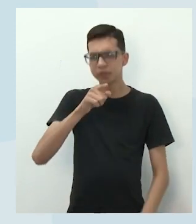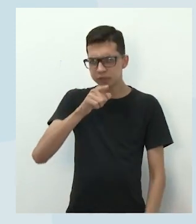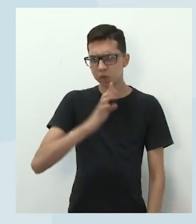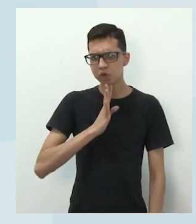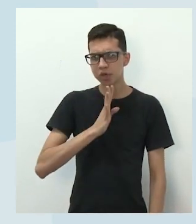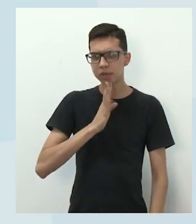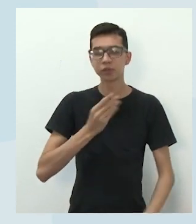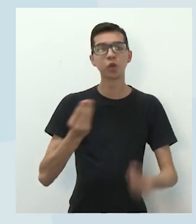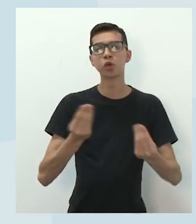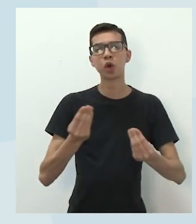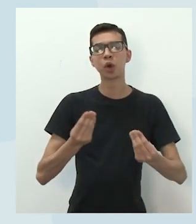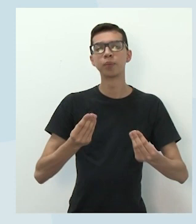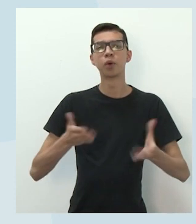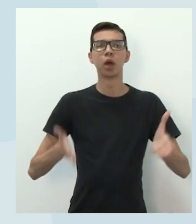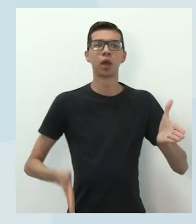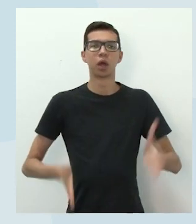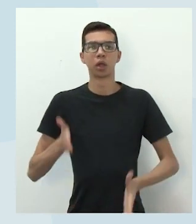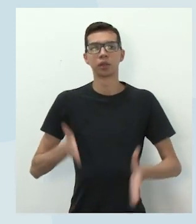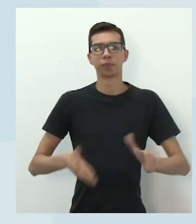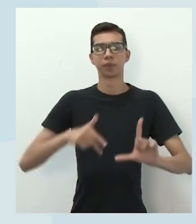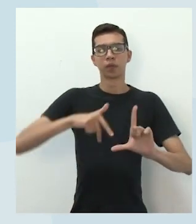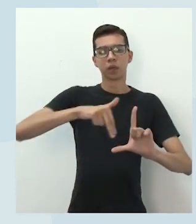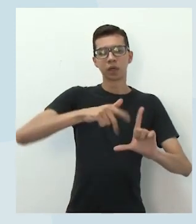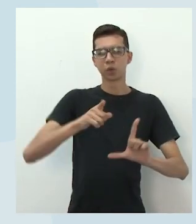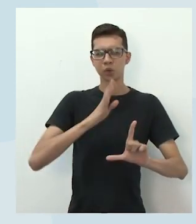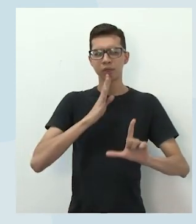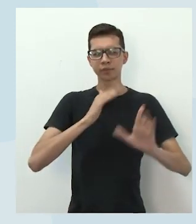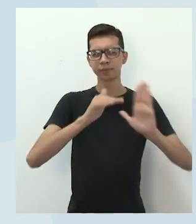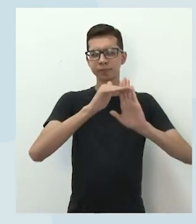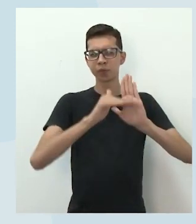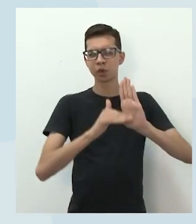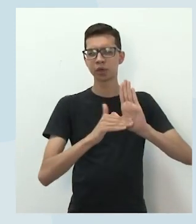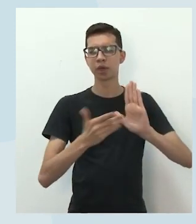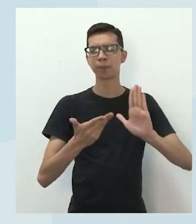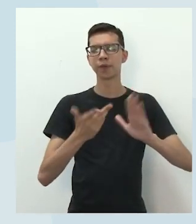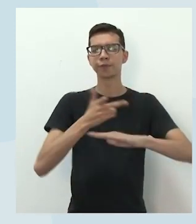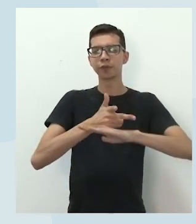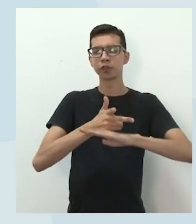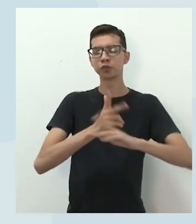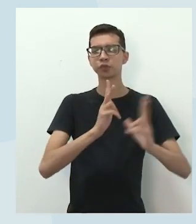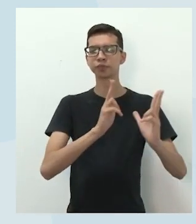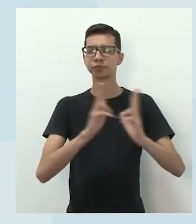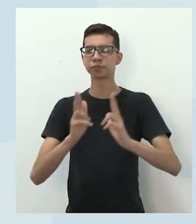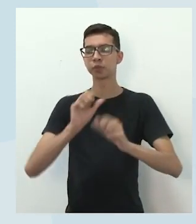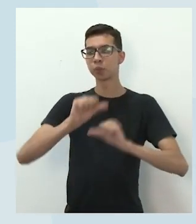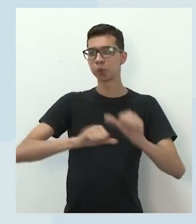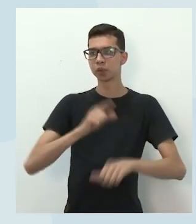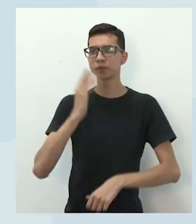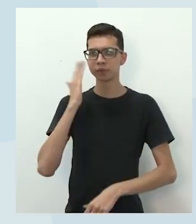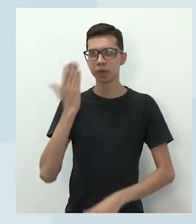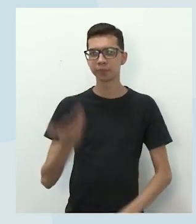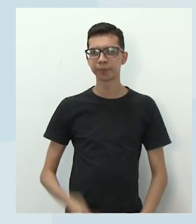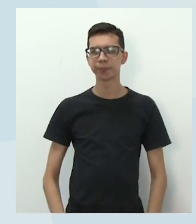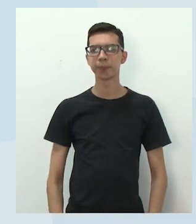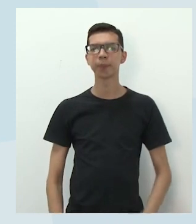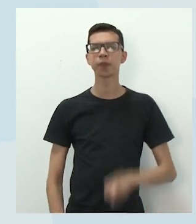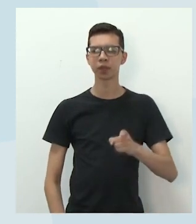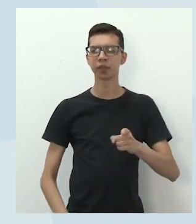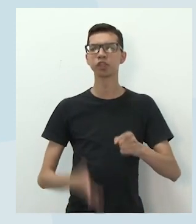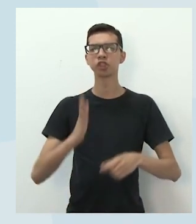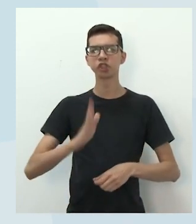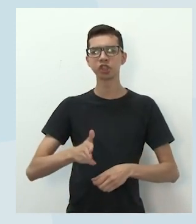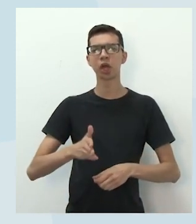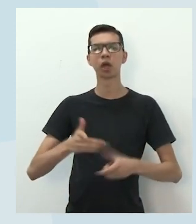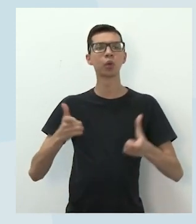algum programa de edição de vídeo? Vocês já produziram alguma animação na escola de vocês ou em outro lugar? Contem como foi a